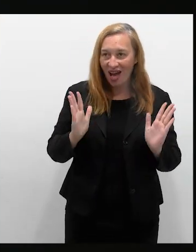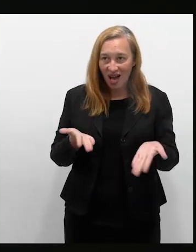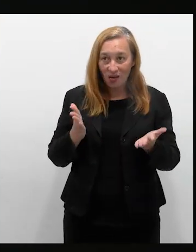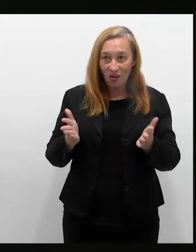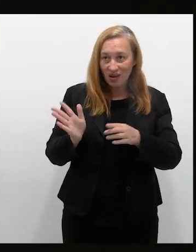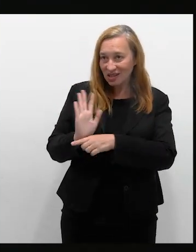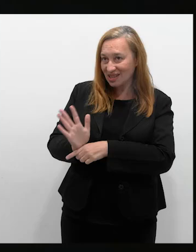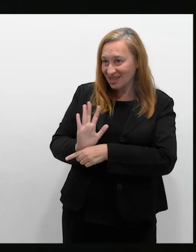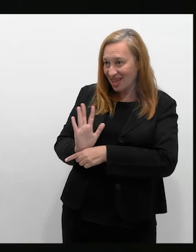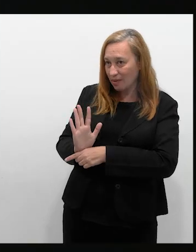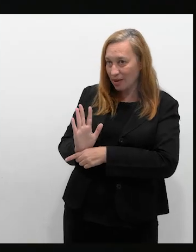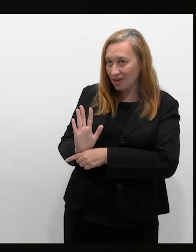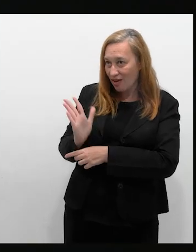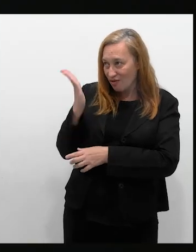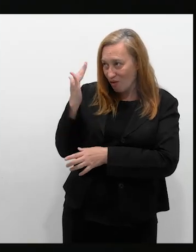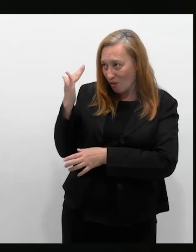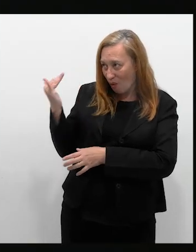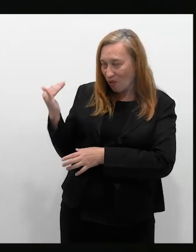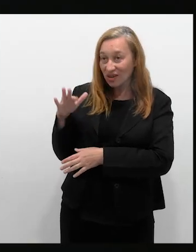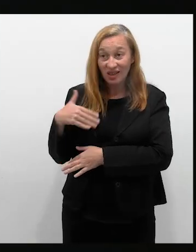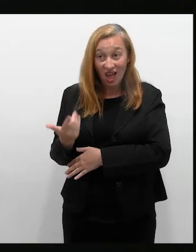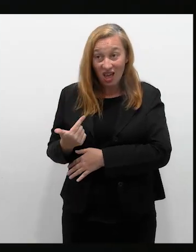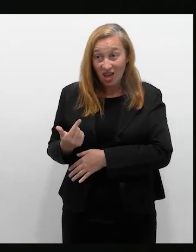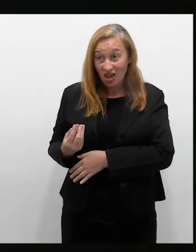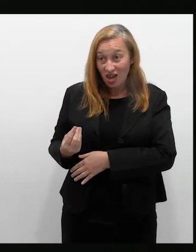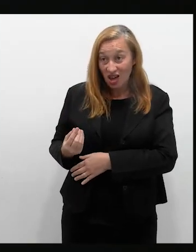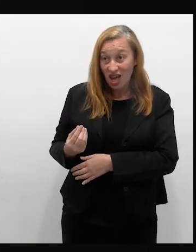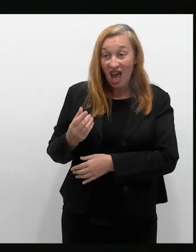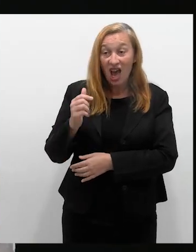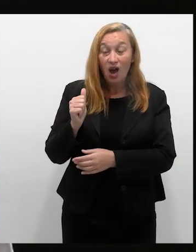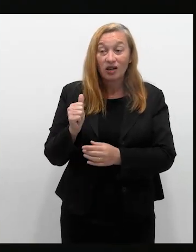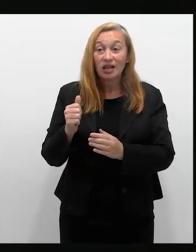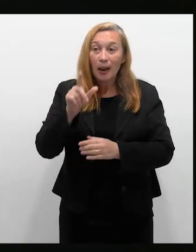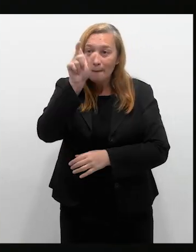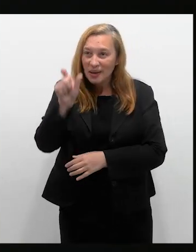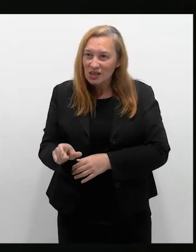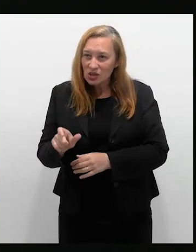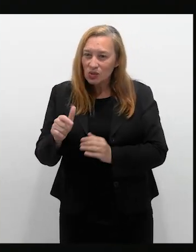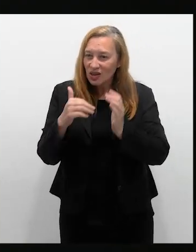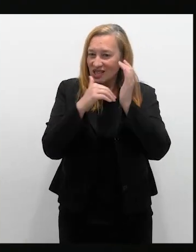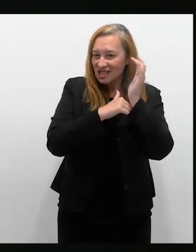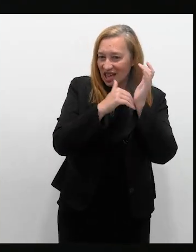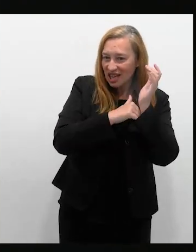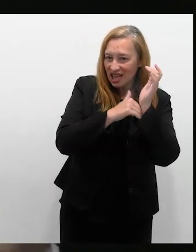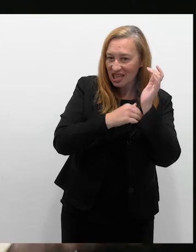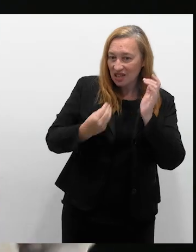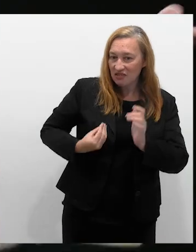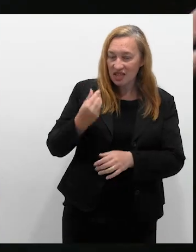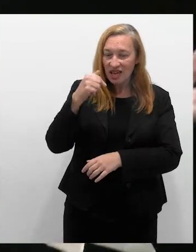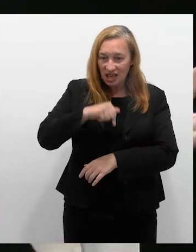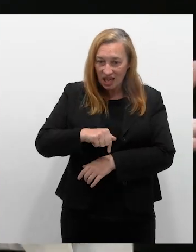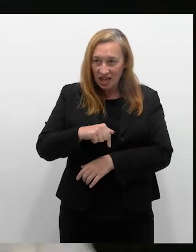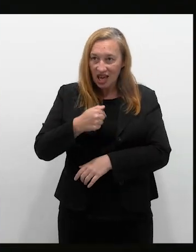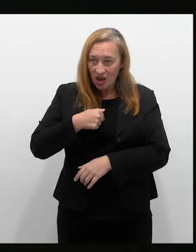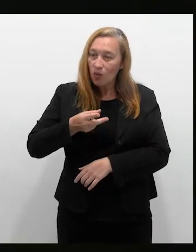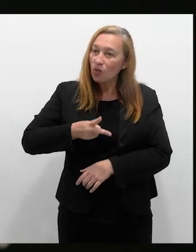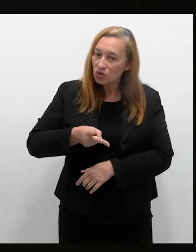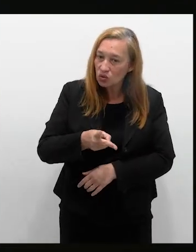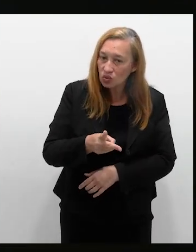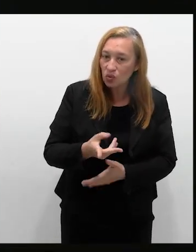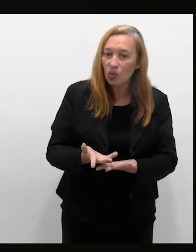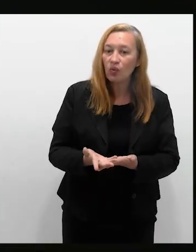Parabéns, obrigada. é um projeto lindo. Agora que o Obrigada. nosso cinema está em alta, né? Uau. Ainda estou aqui, o Agente Secreto agora,